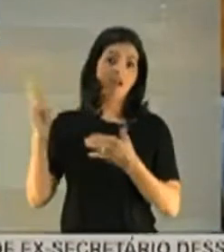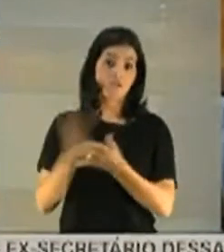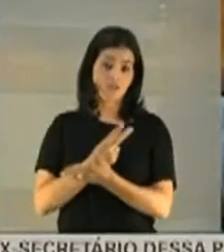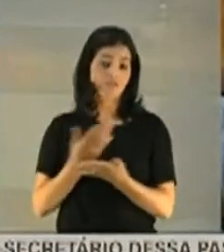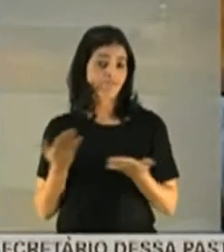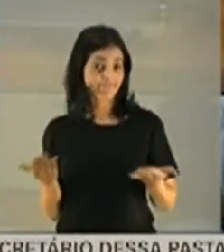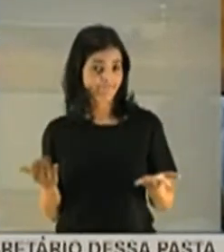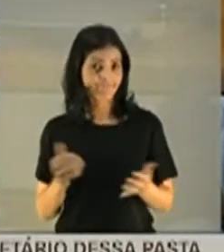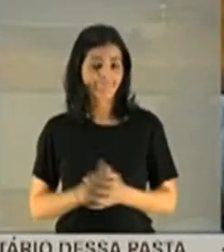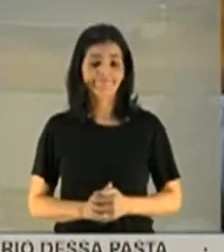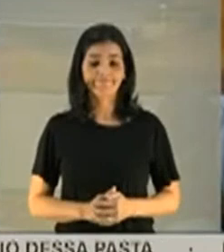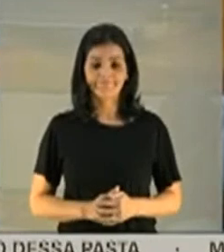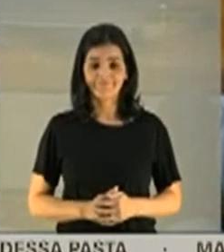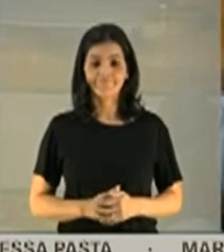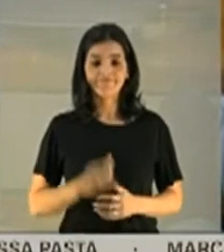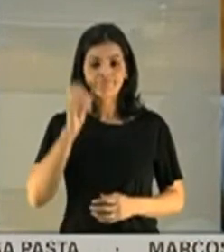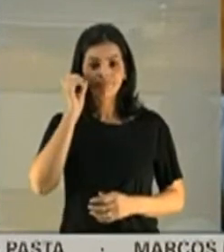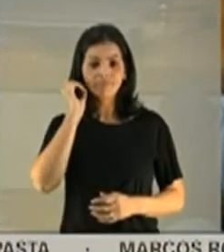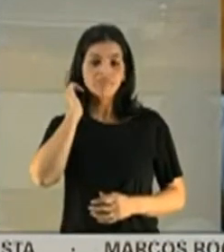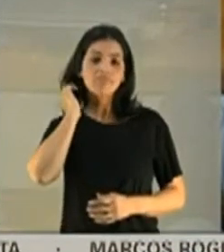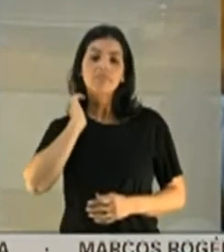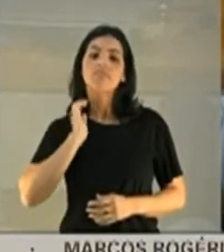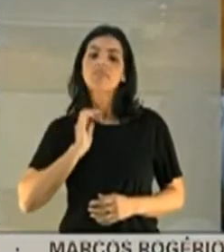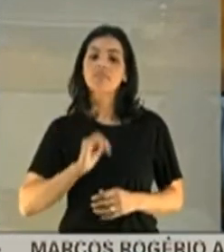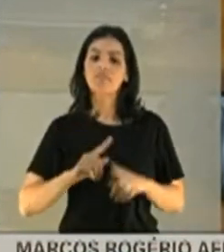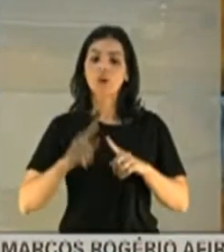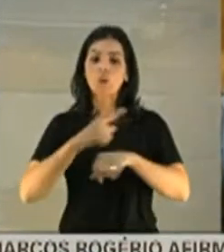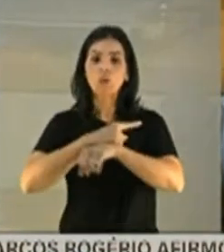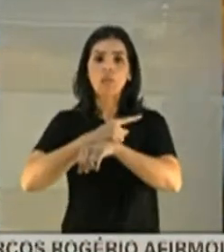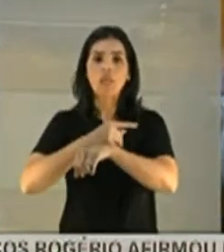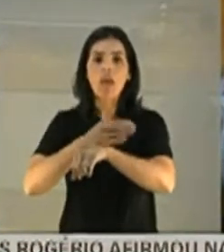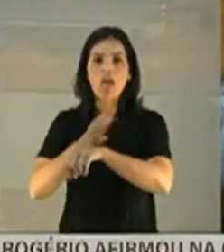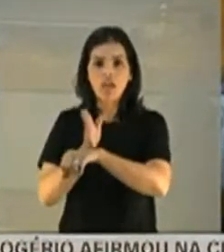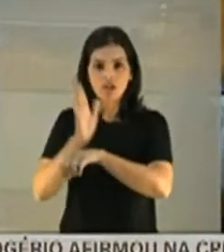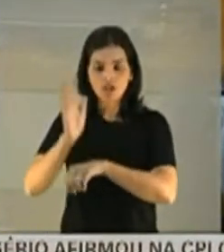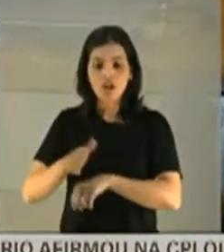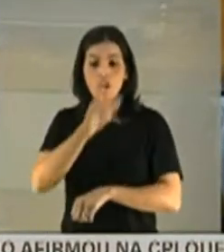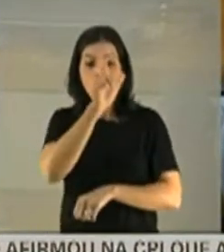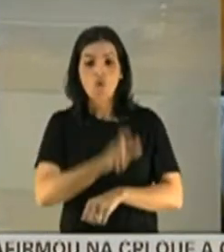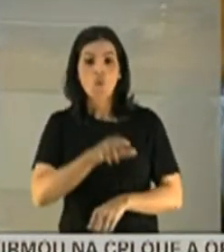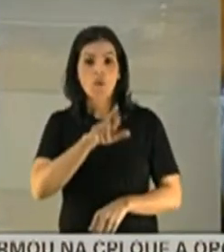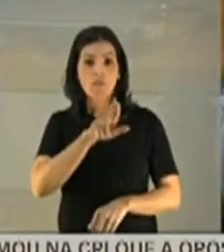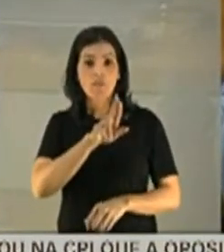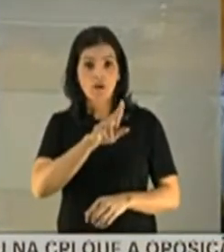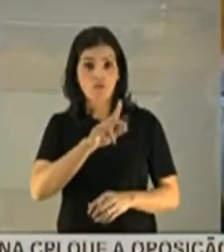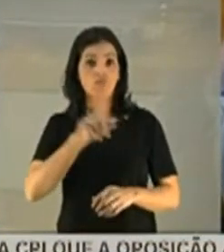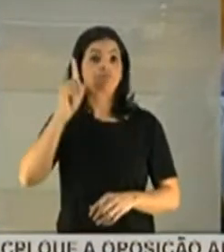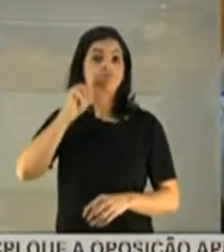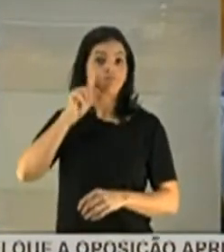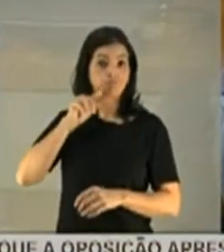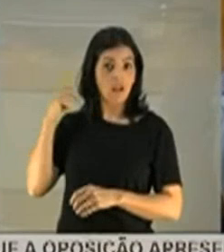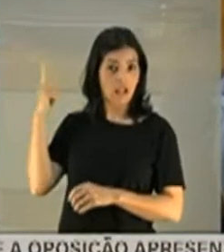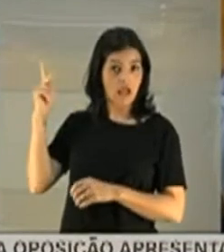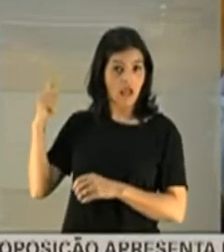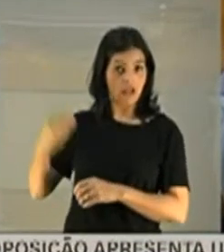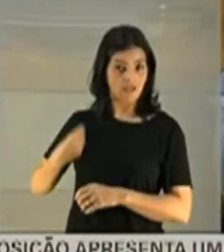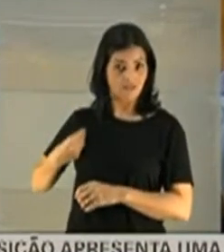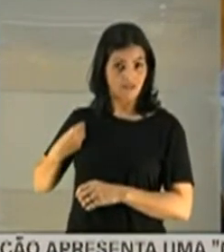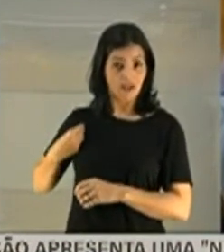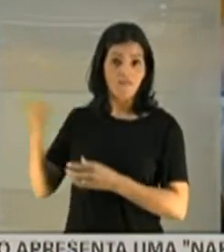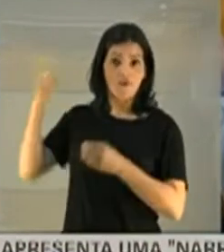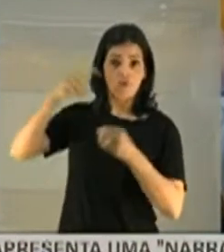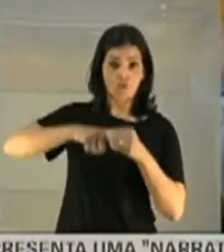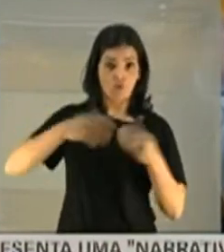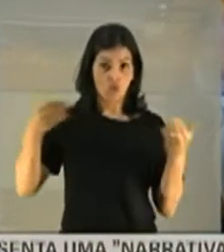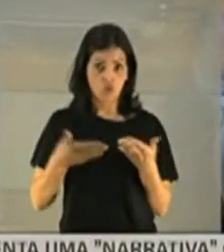Ok, já que o tempo está indo para o espaço, o seu irmão voltou hoje dos Estados Unidos. O senhor